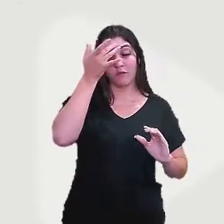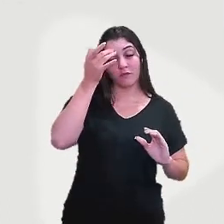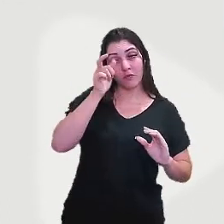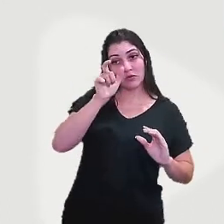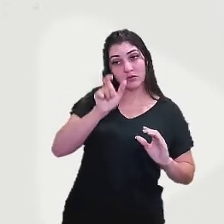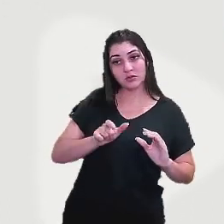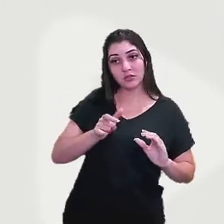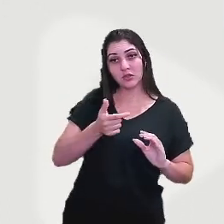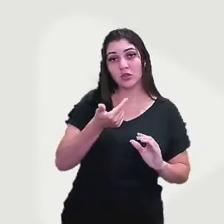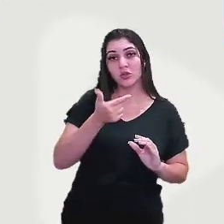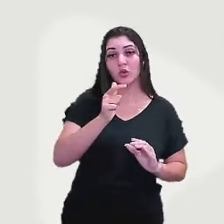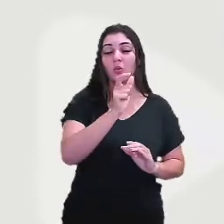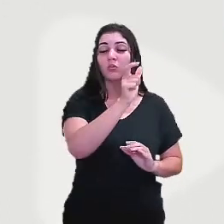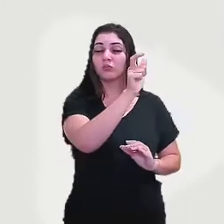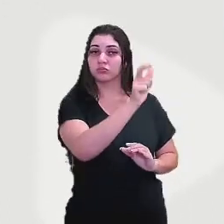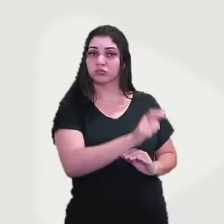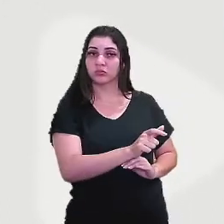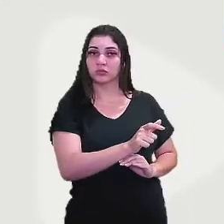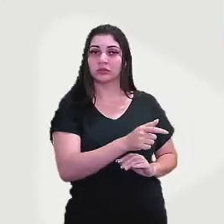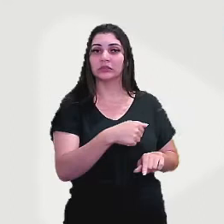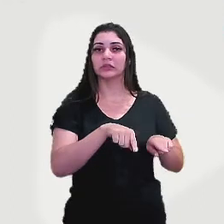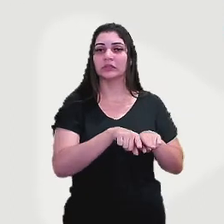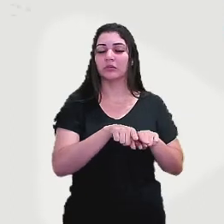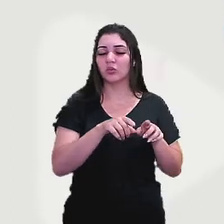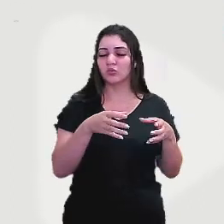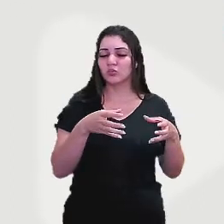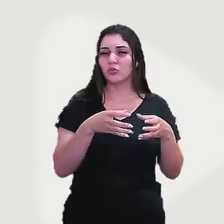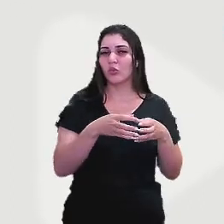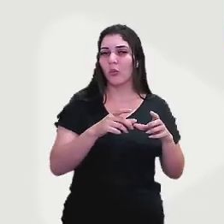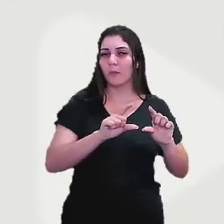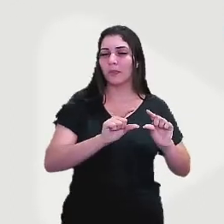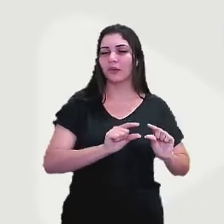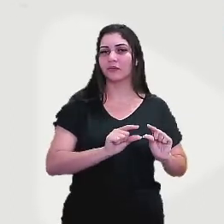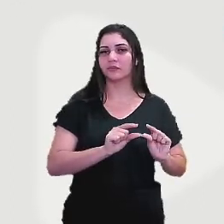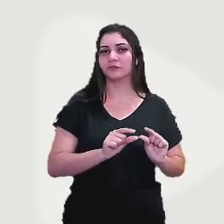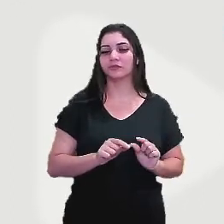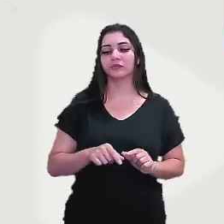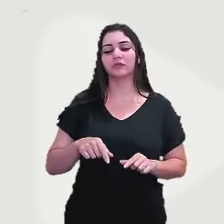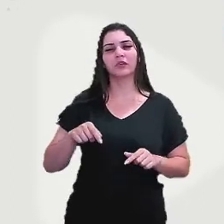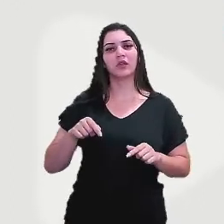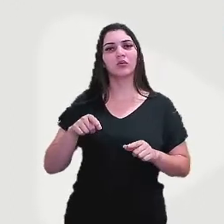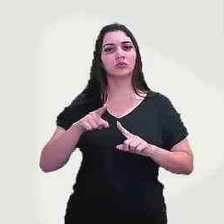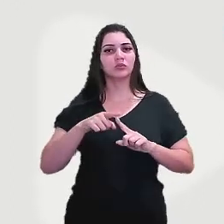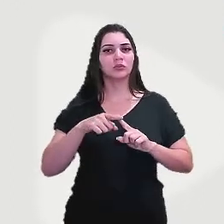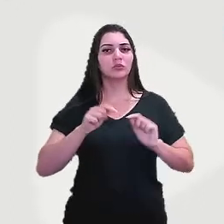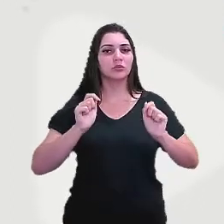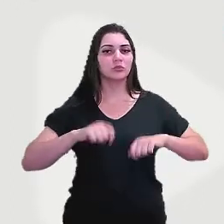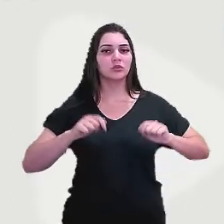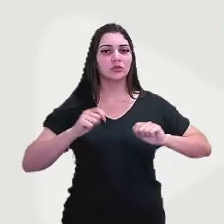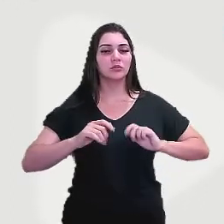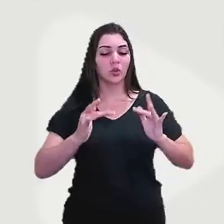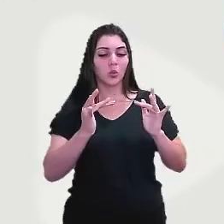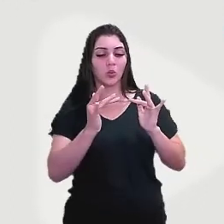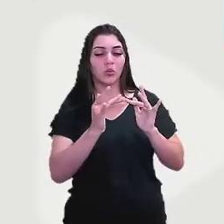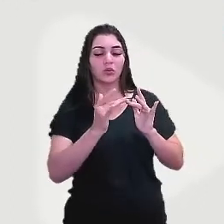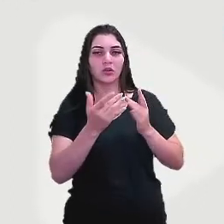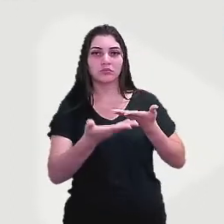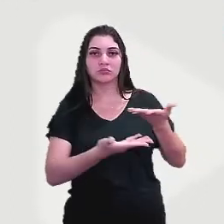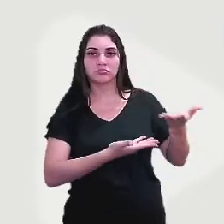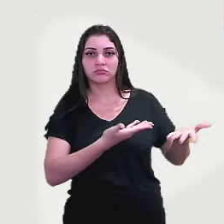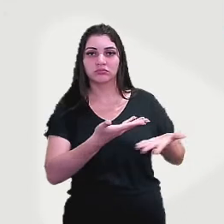pessoa e entre um grupo pequeno e um grupo restrito. Ferramenta que possibilita o contato interpessoal e